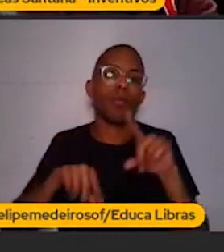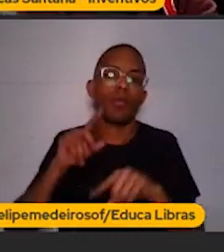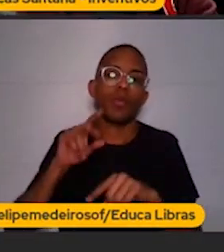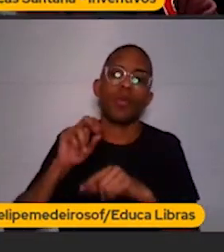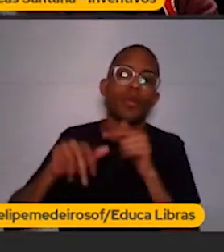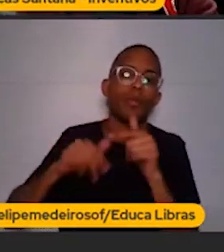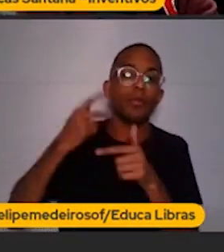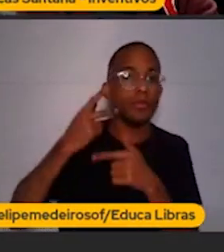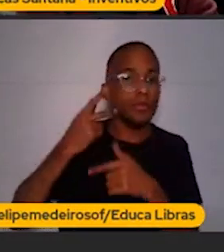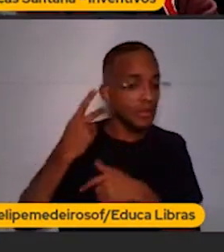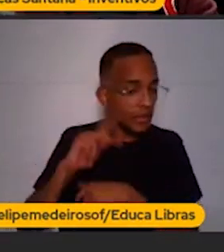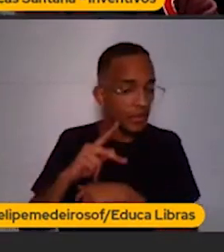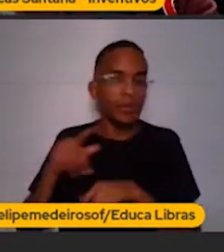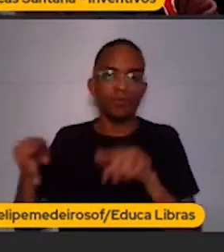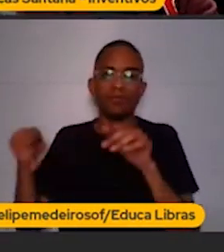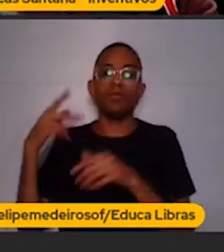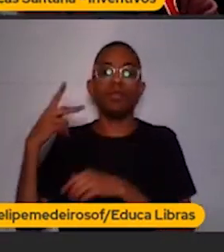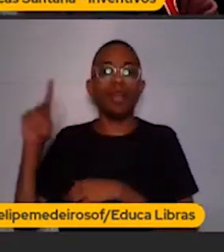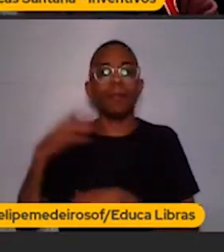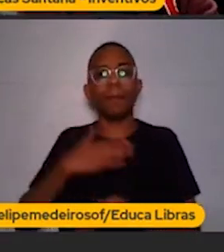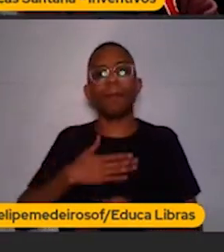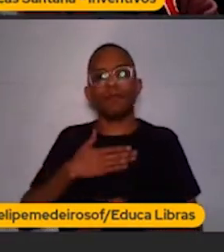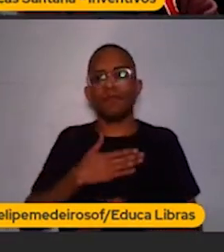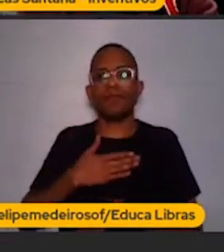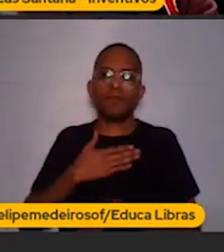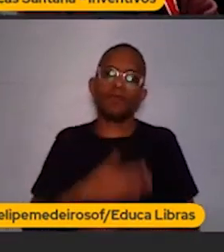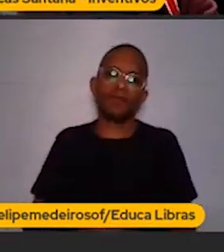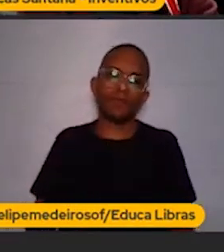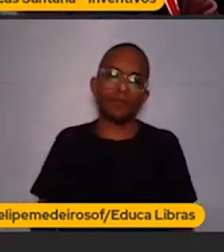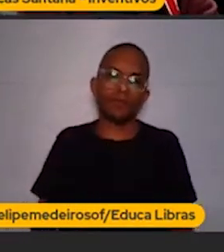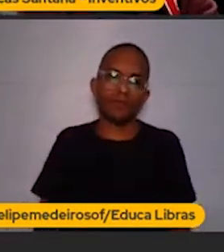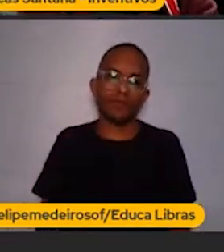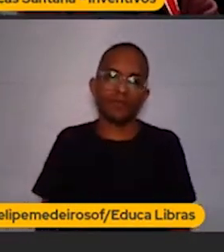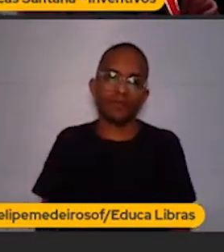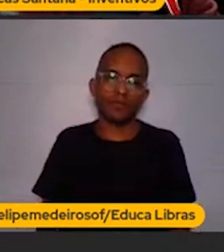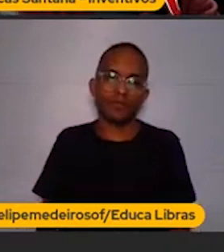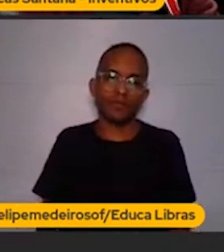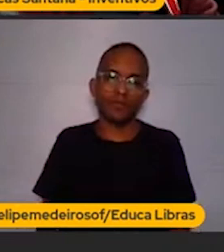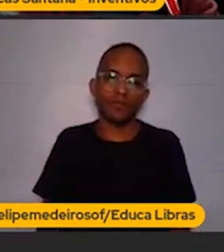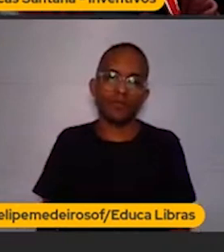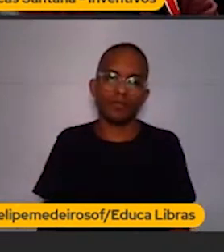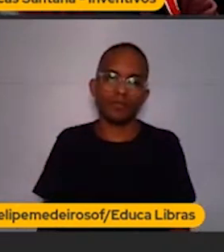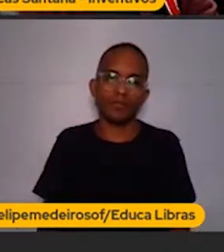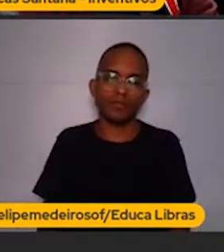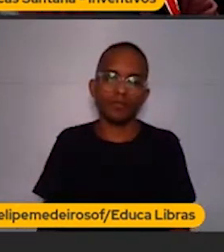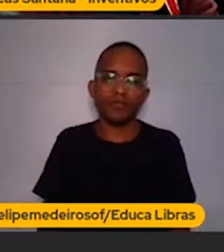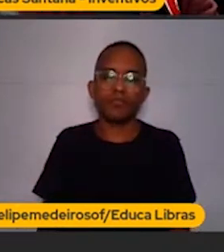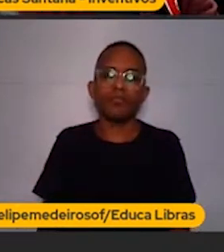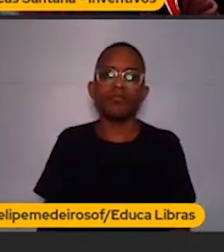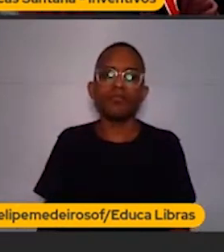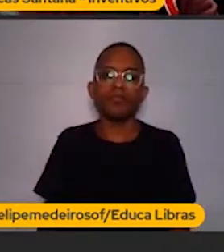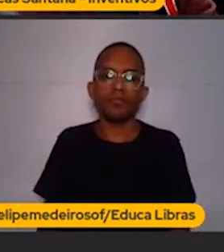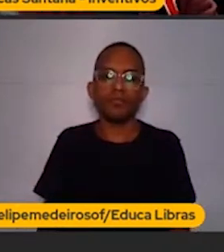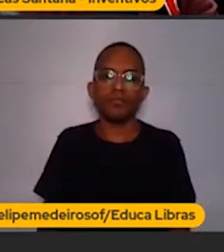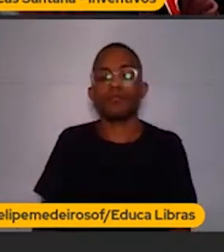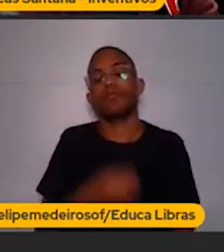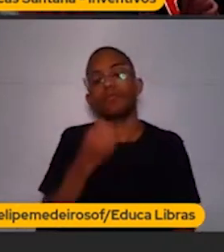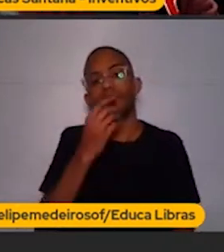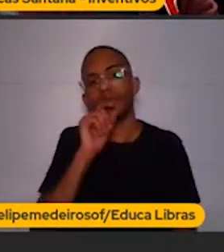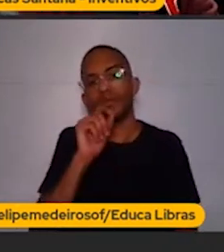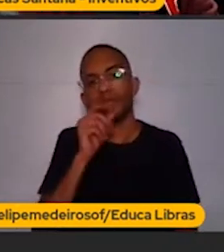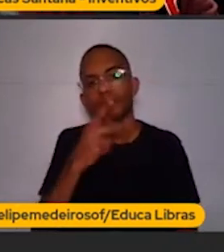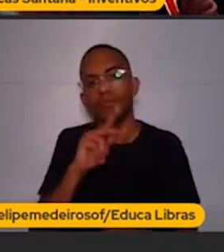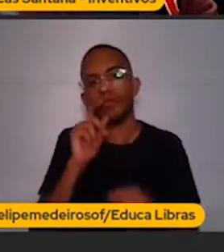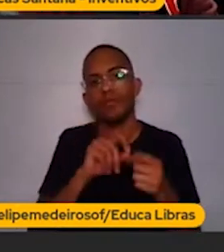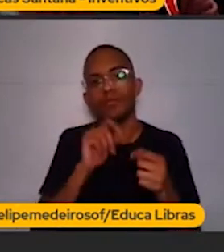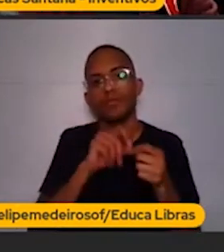fazer uma ressalva, antes da gente ir para o próximo ponto, é que o ideal é quando você estiver fazendo